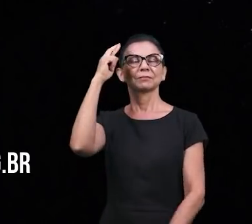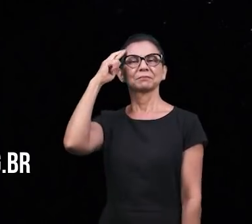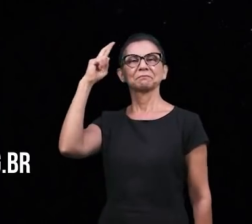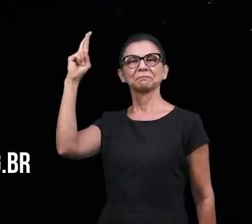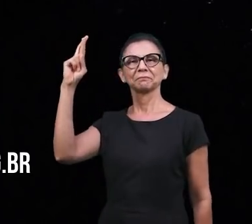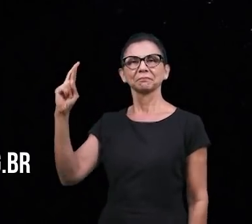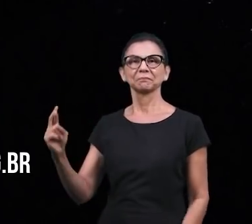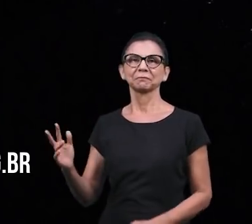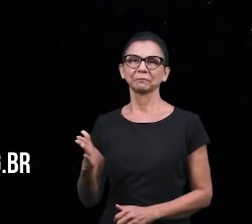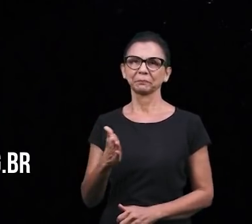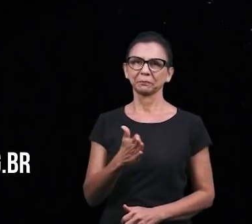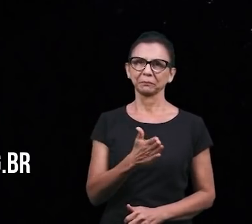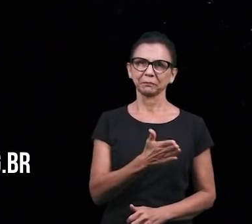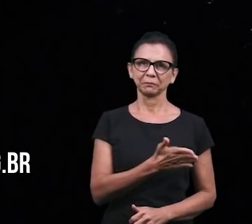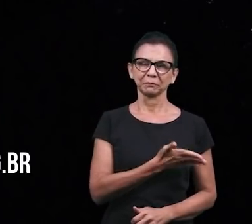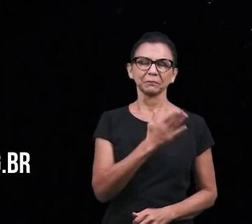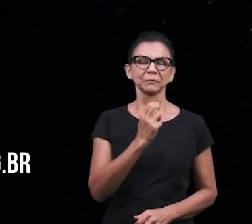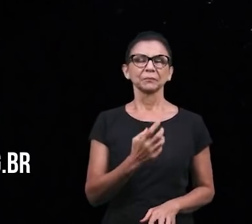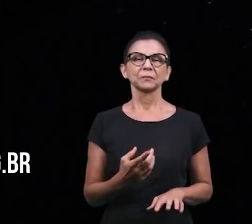Senhor.